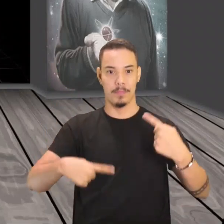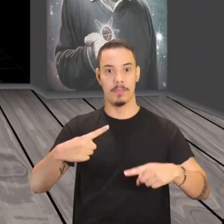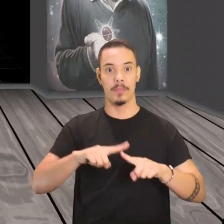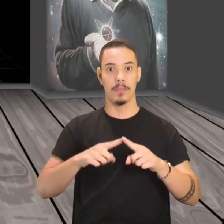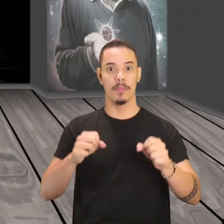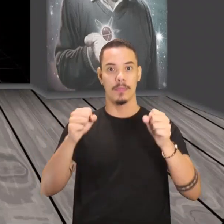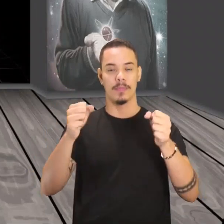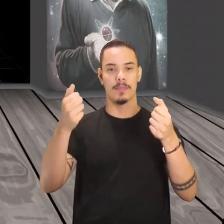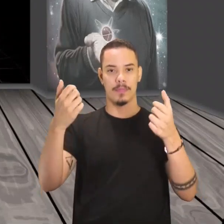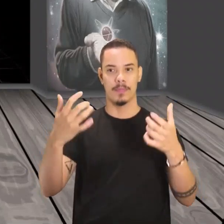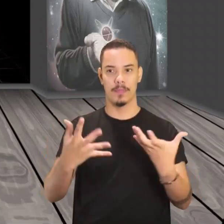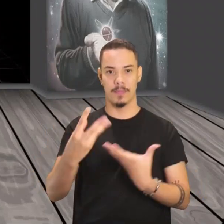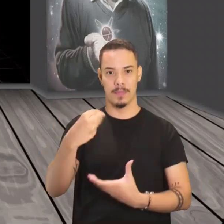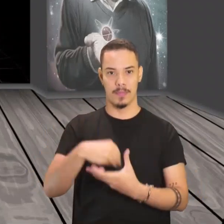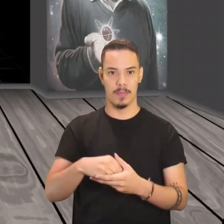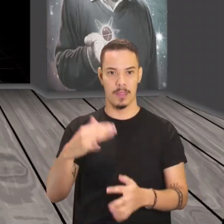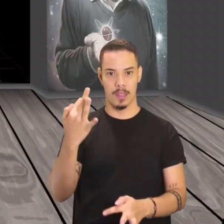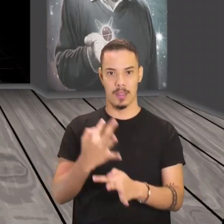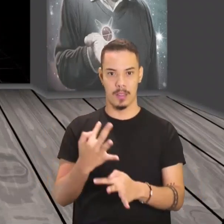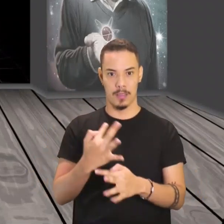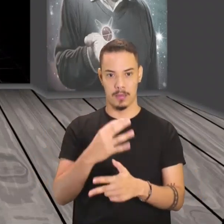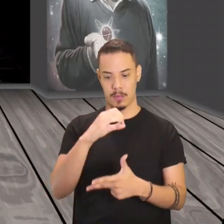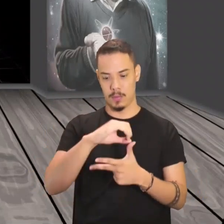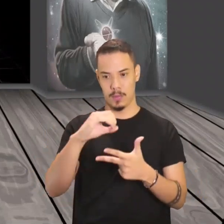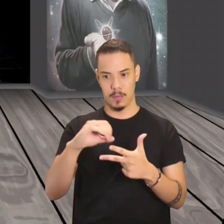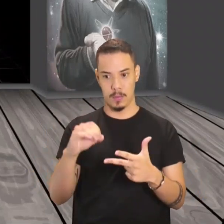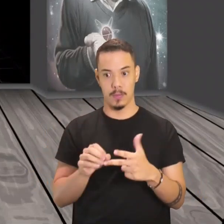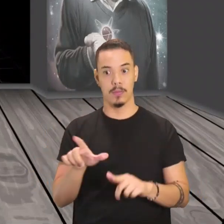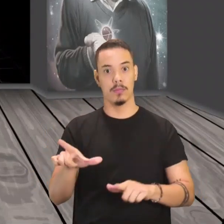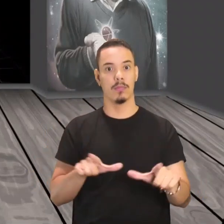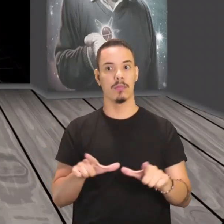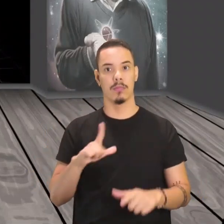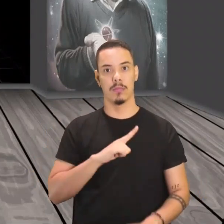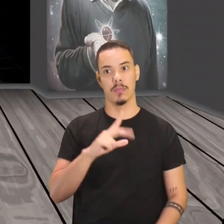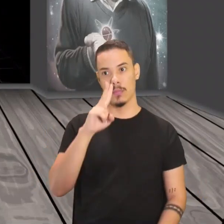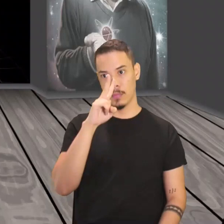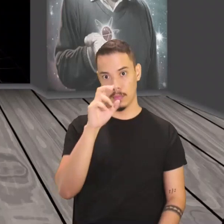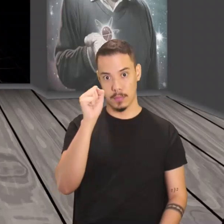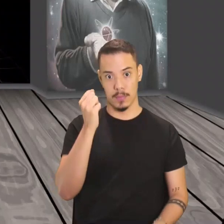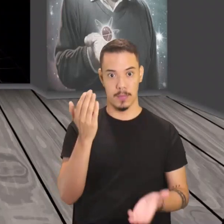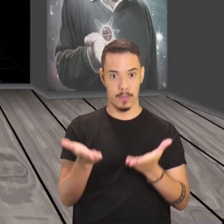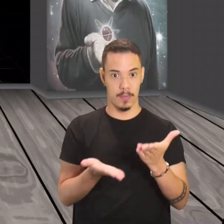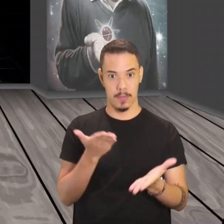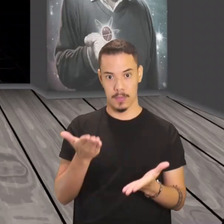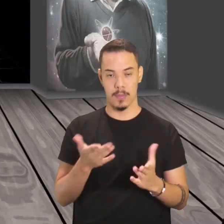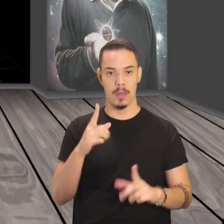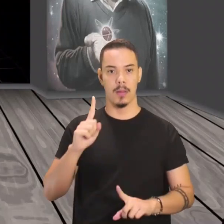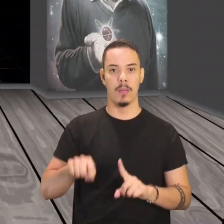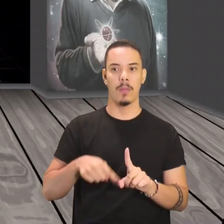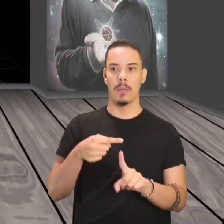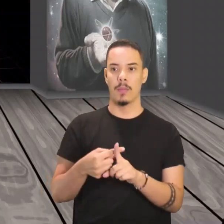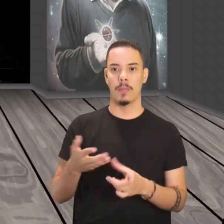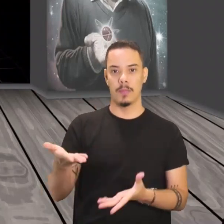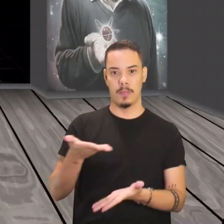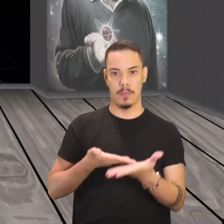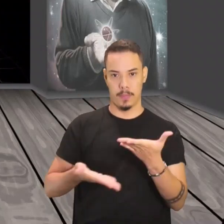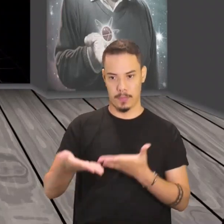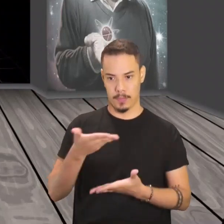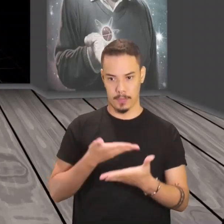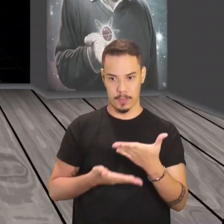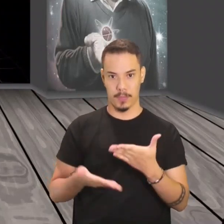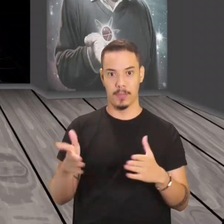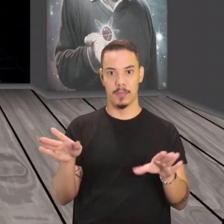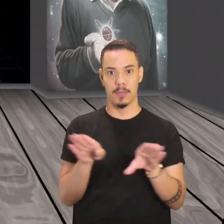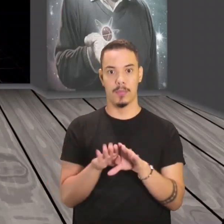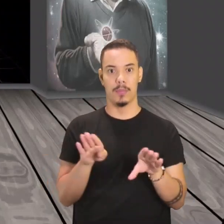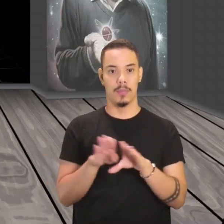que na física, no Enem, o trabalho tem que ser uma força aplicada e força de interação, né? Exatamente.